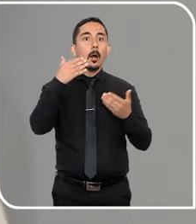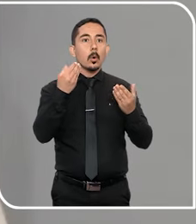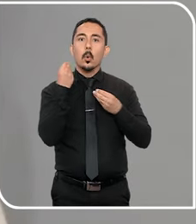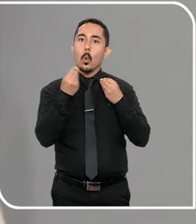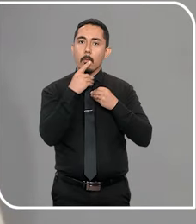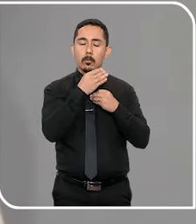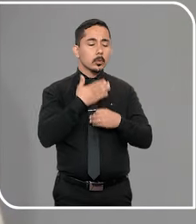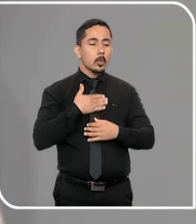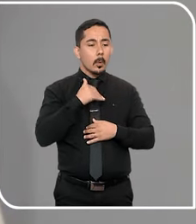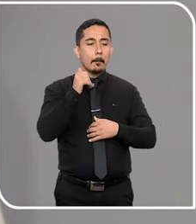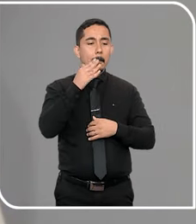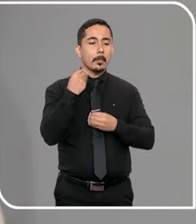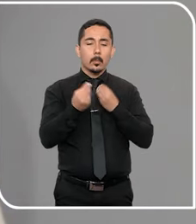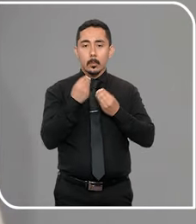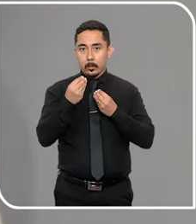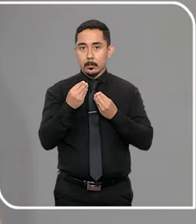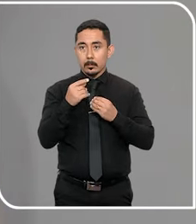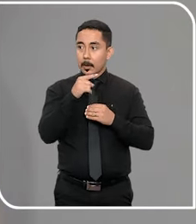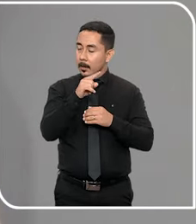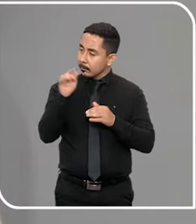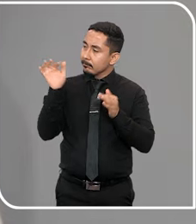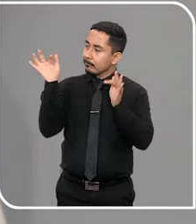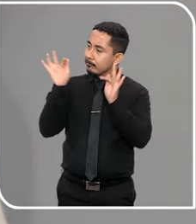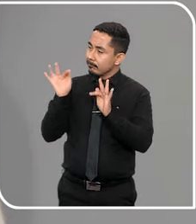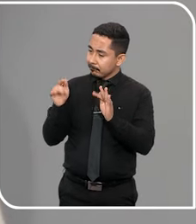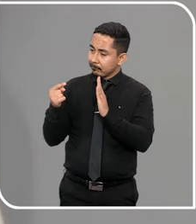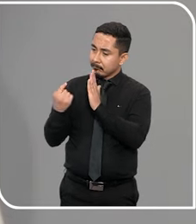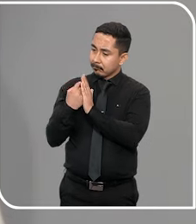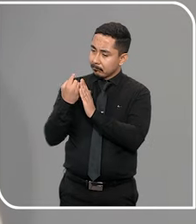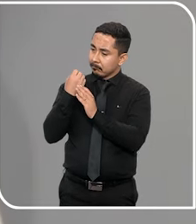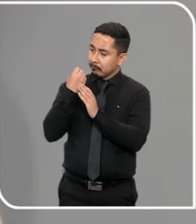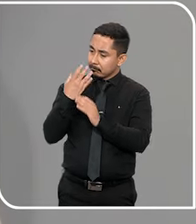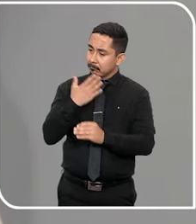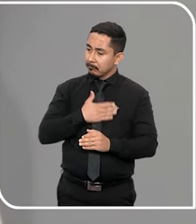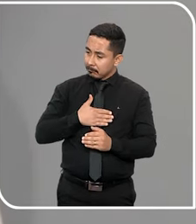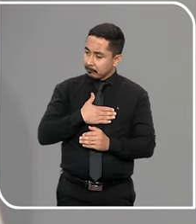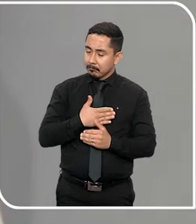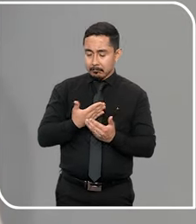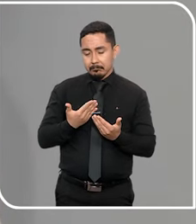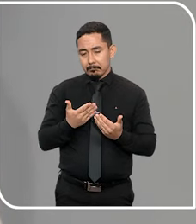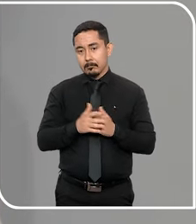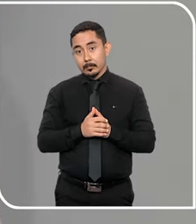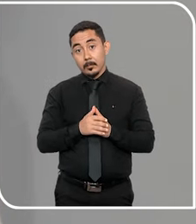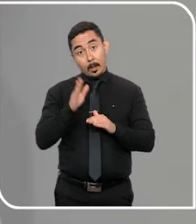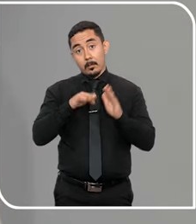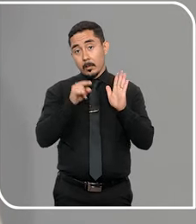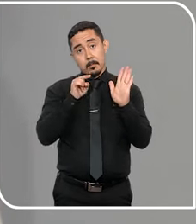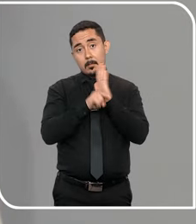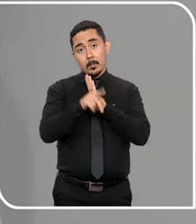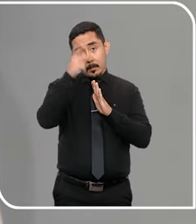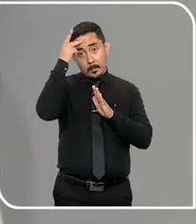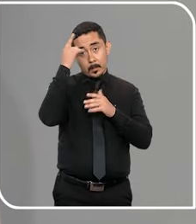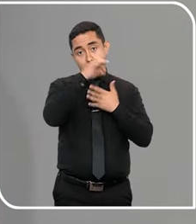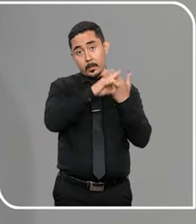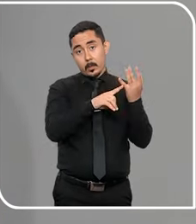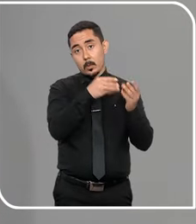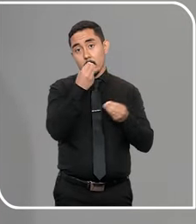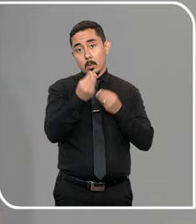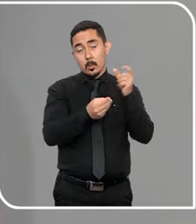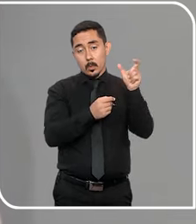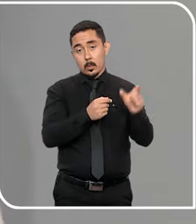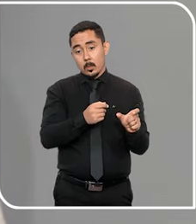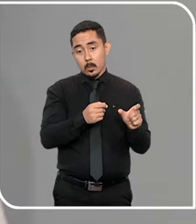mais baixo como que é mais confortável para você e ele fica muito feliz quando alguém pergunta isso para ele eu acho que perguntar pra pessoa com